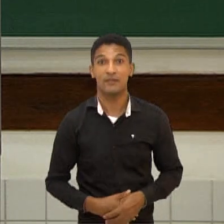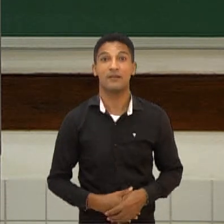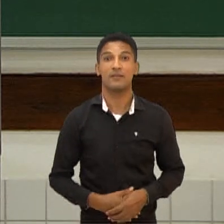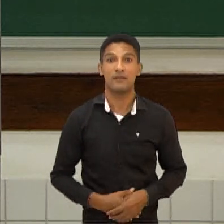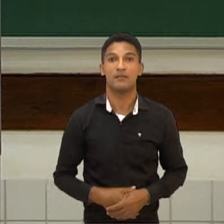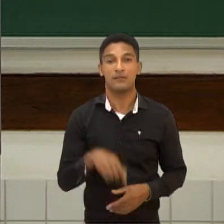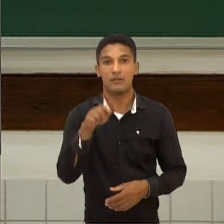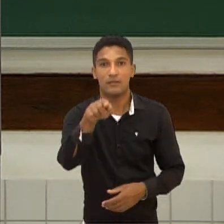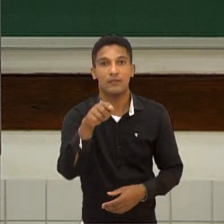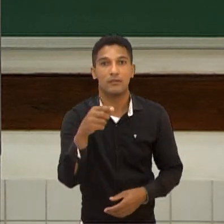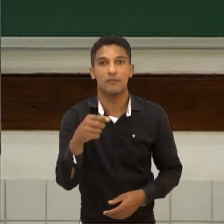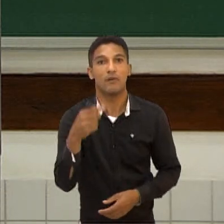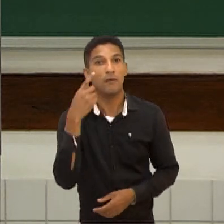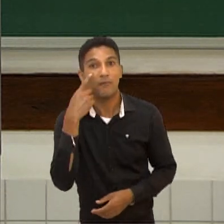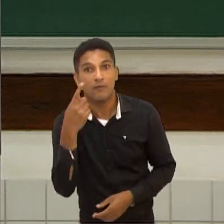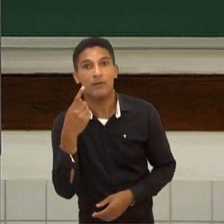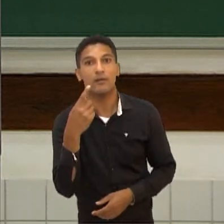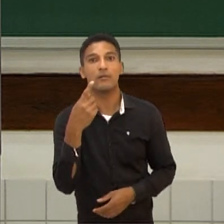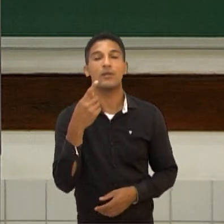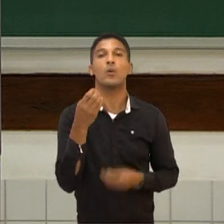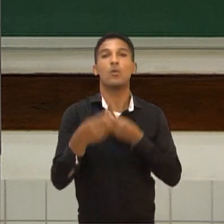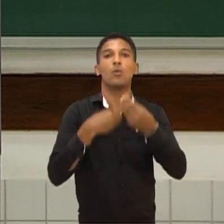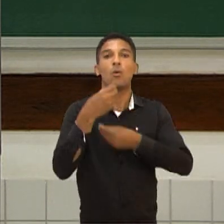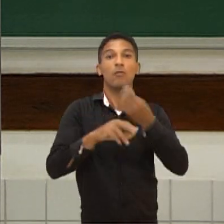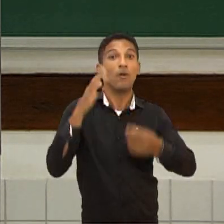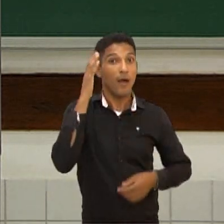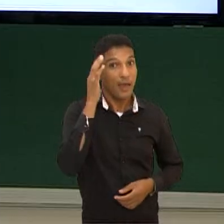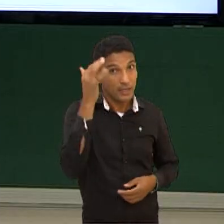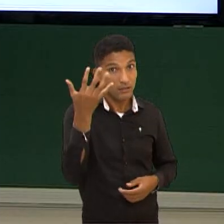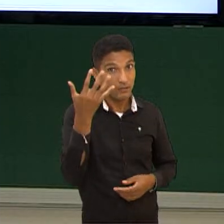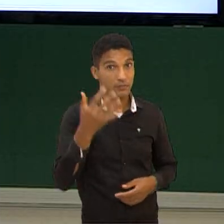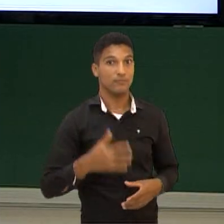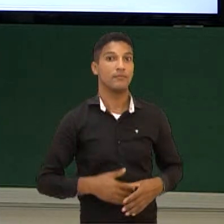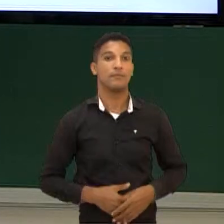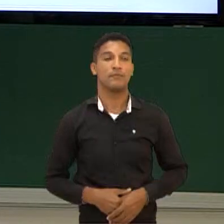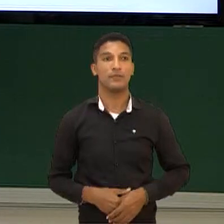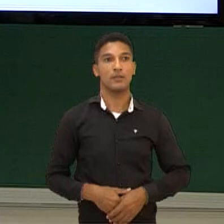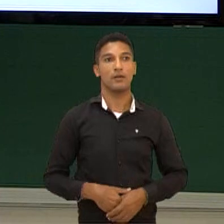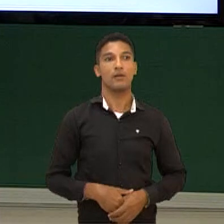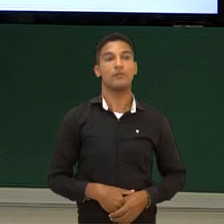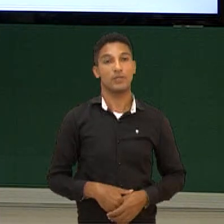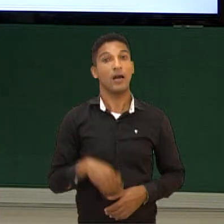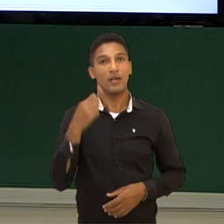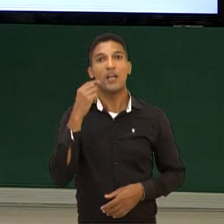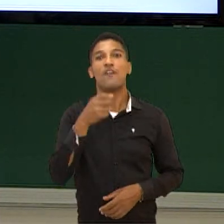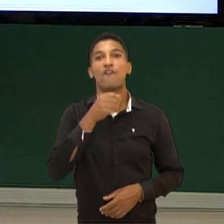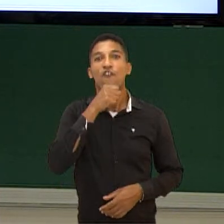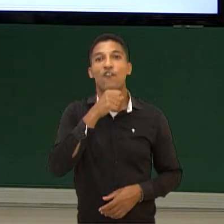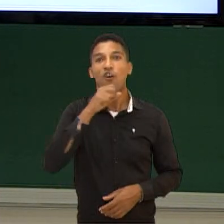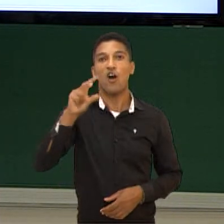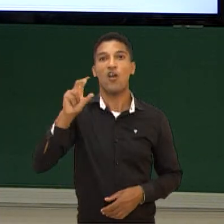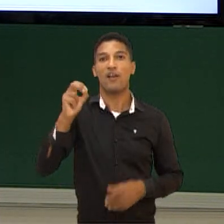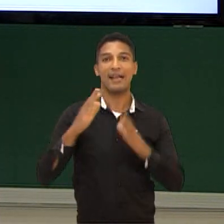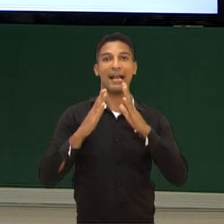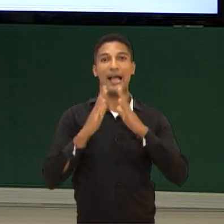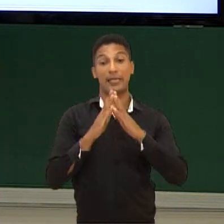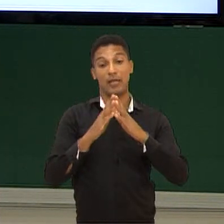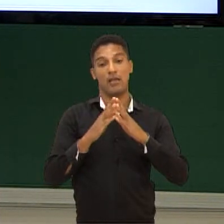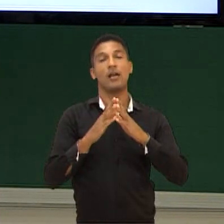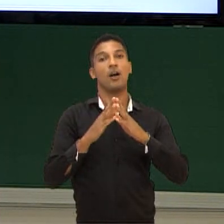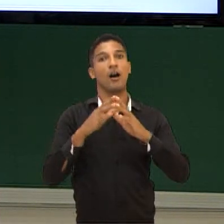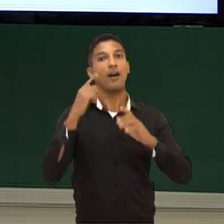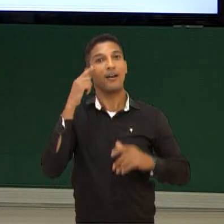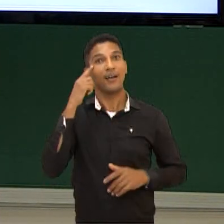Voltamos. E aí, vamos para a nossa resolução? Então, a gente analisou o caminho da vovó, né? E ela forma